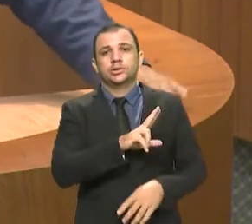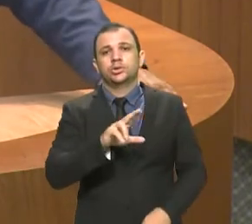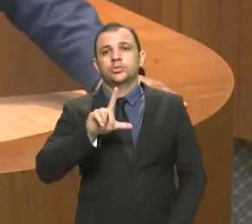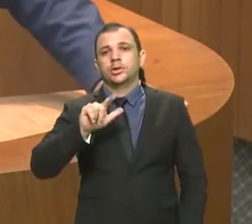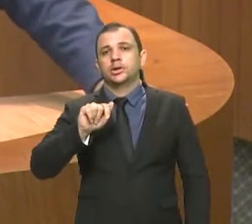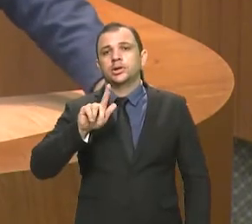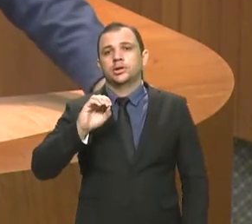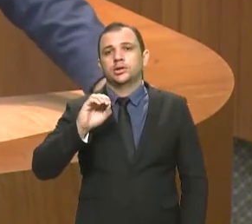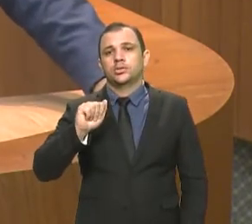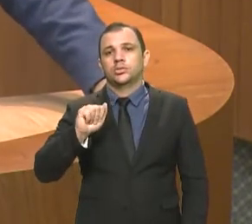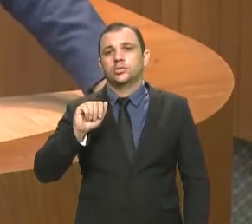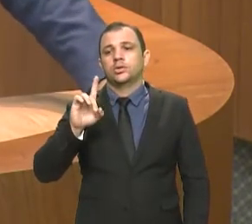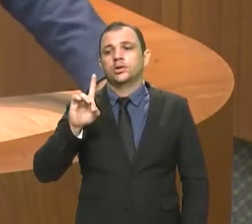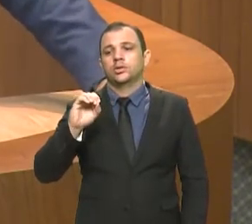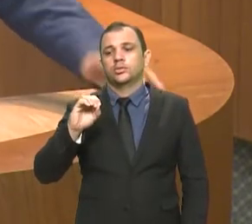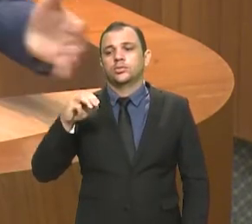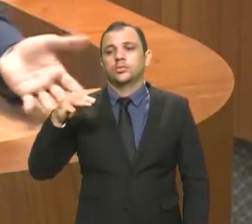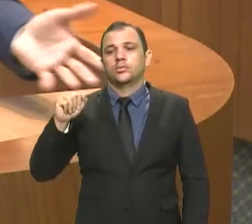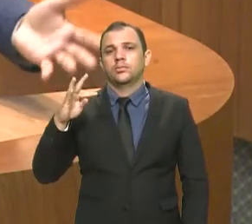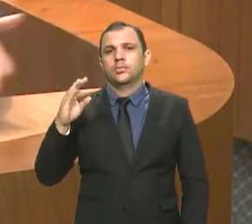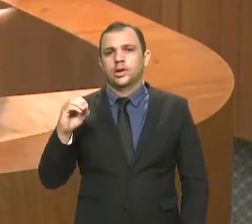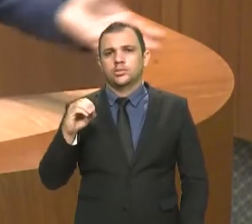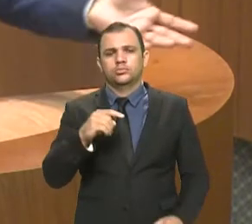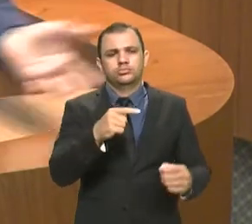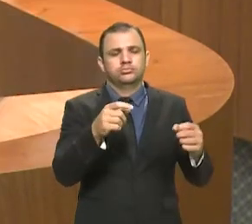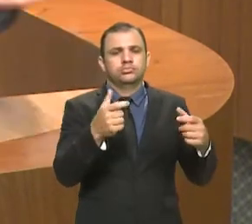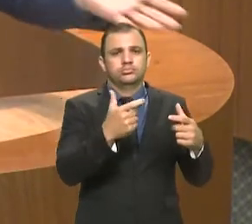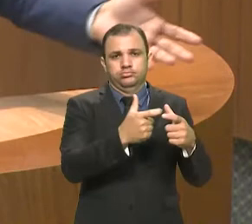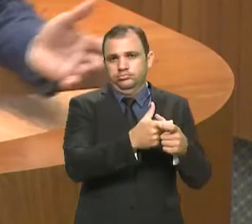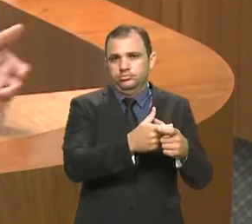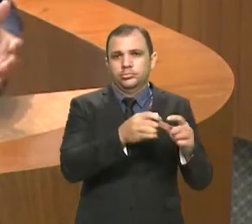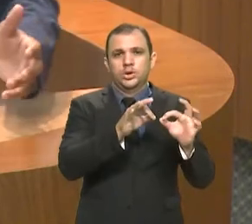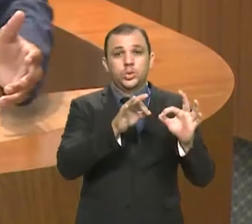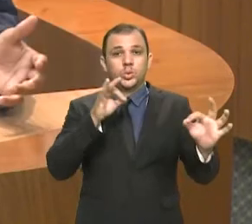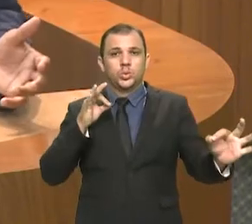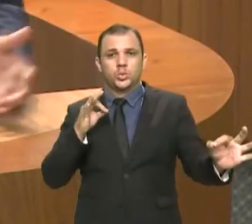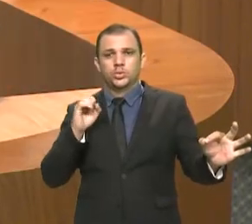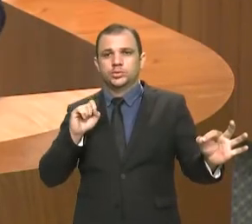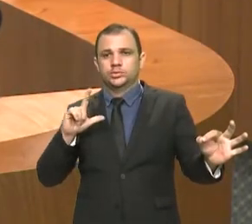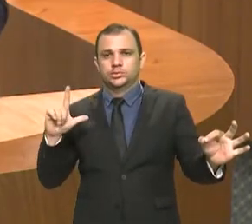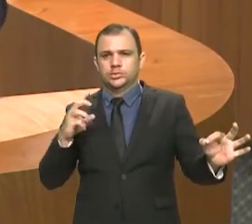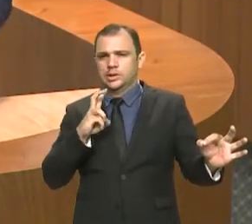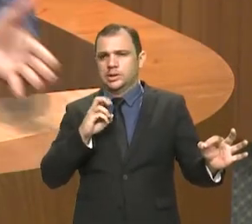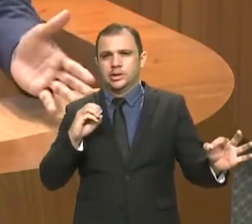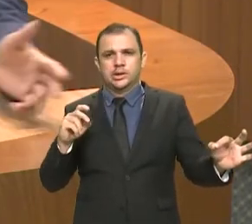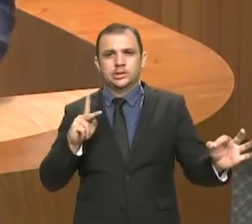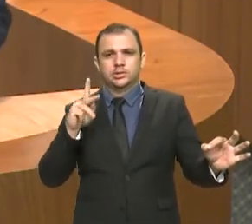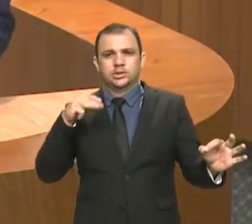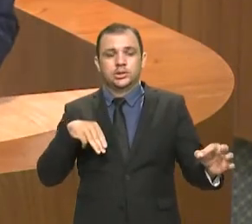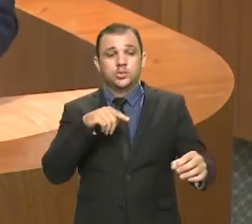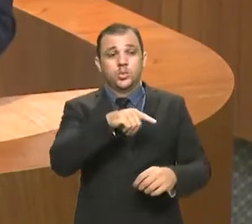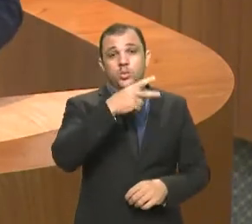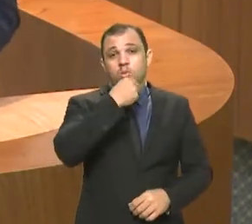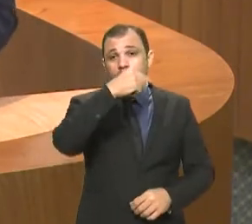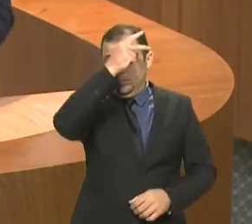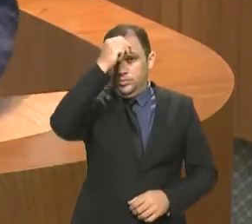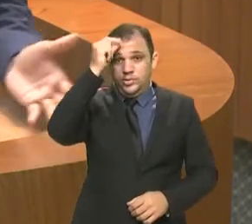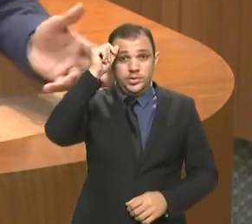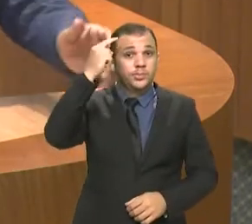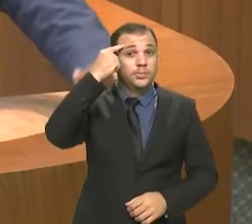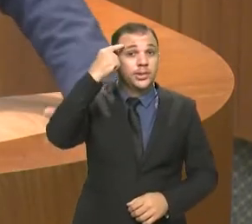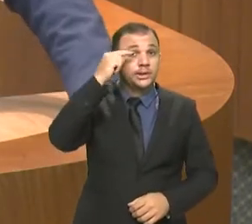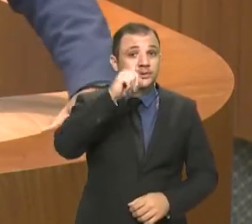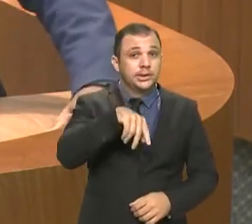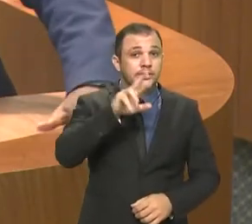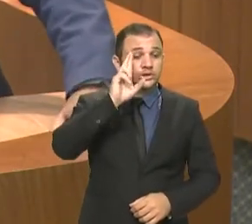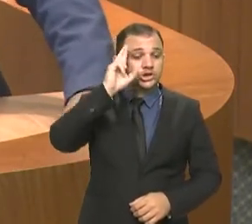a mais de 500 quilômetros de São Luís, e uma cidade que o prefeito acha que manda em tudo. O prefeito acha que é dono da cidade, acha que é dono do